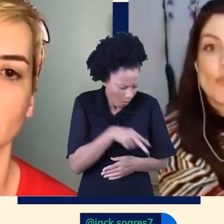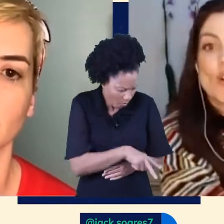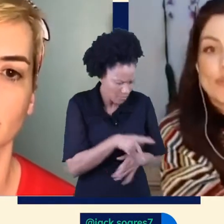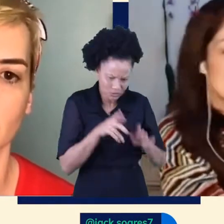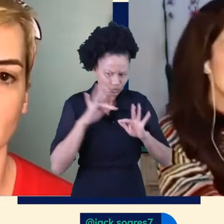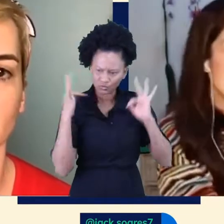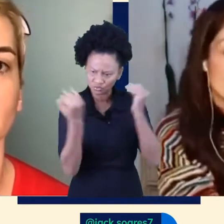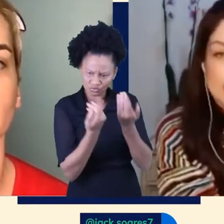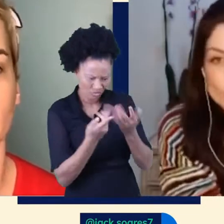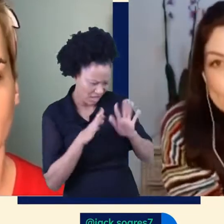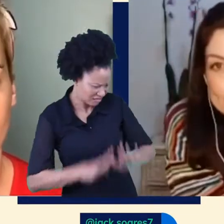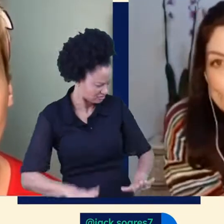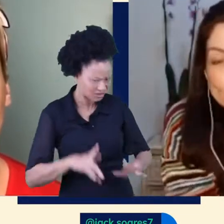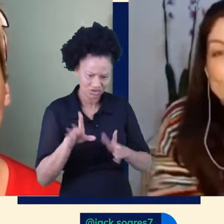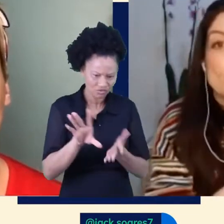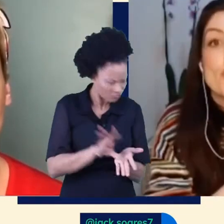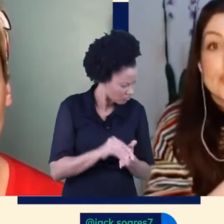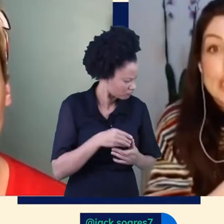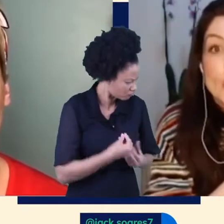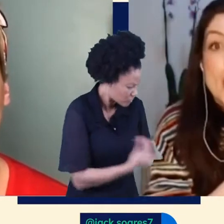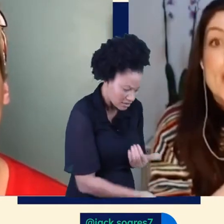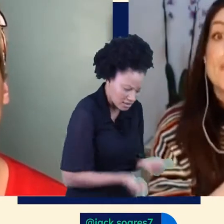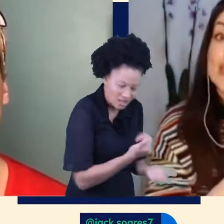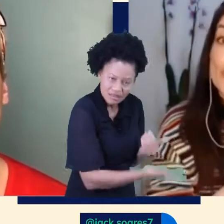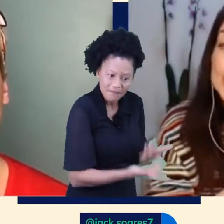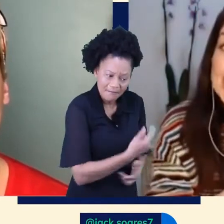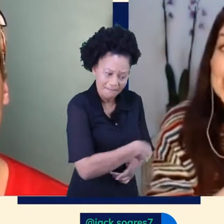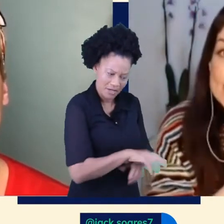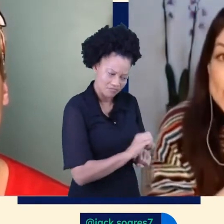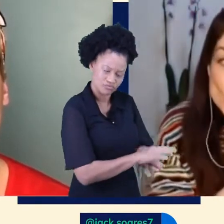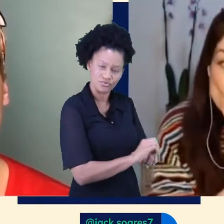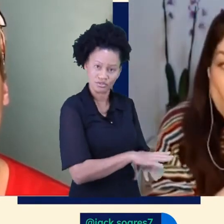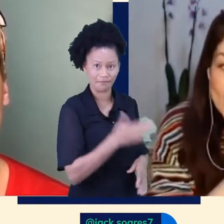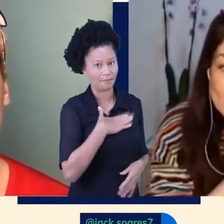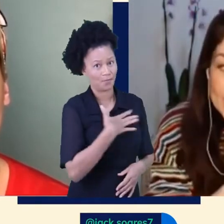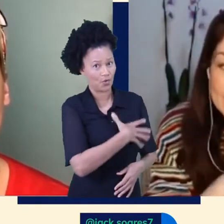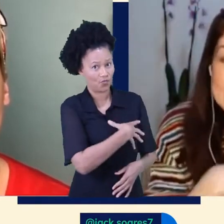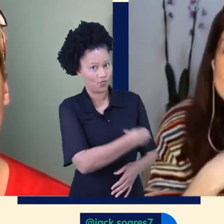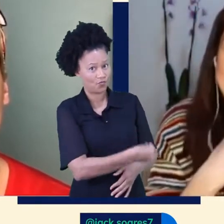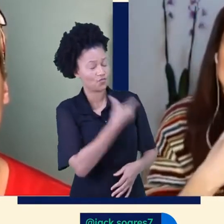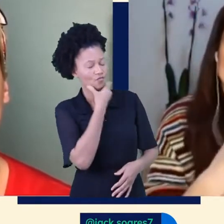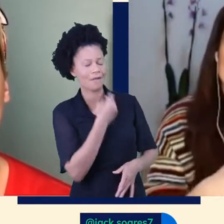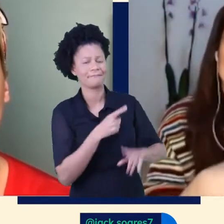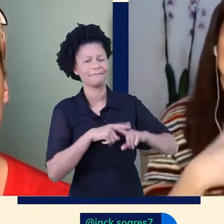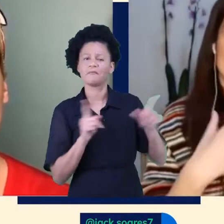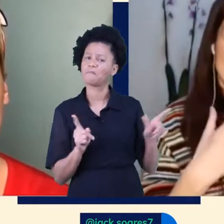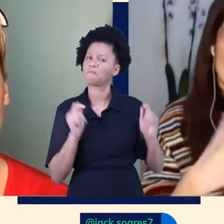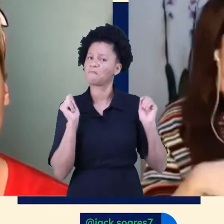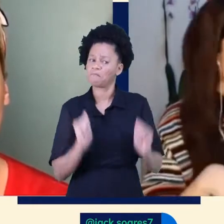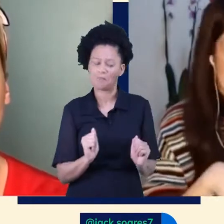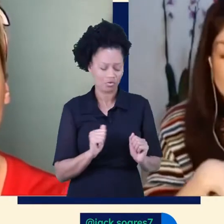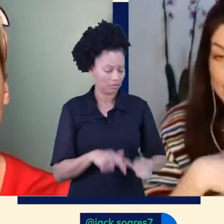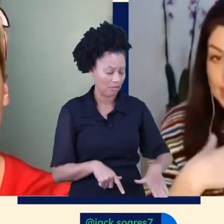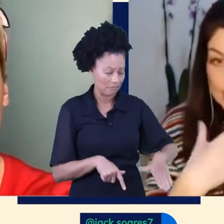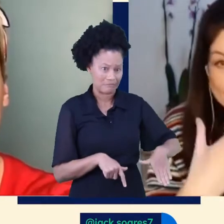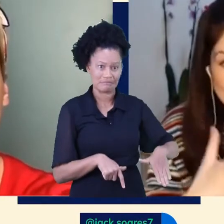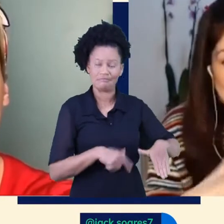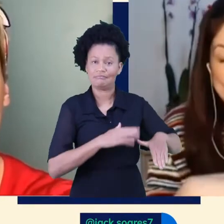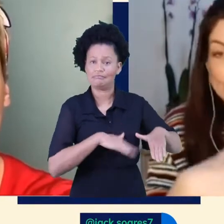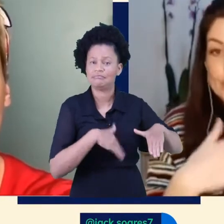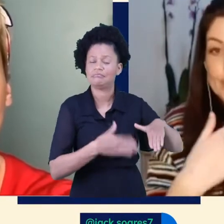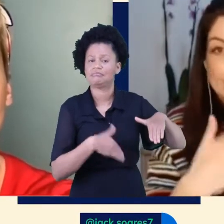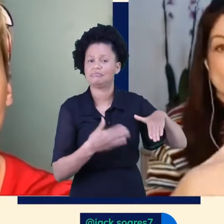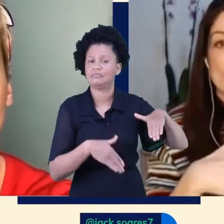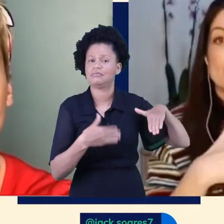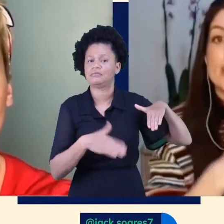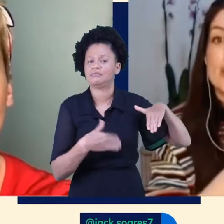que eu vou fornecer ali na educação do meu filho. Mas pode ser que essa pessoa, ela vai crescendo, né? Pode ser até nessa idade